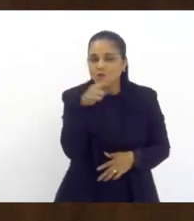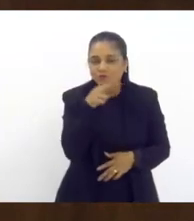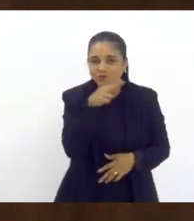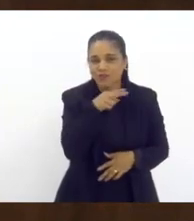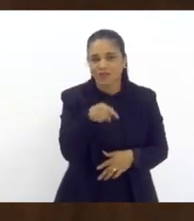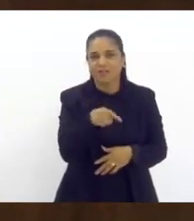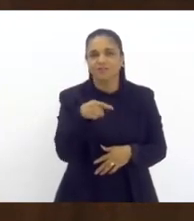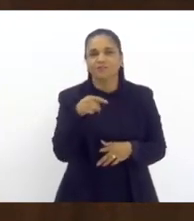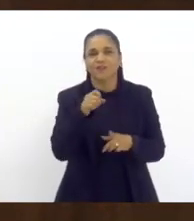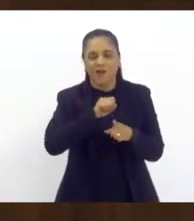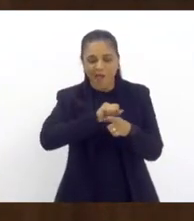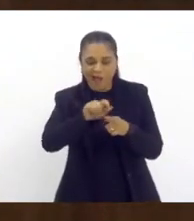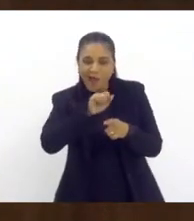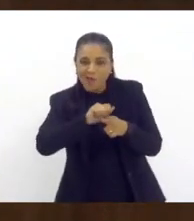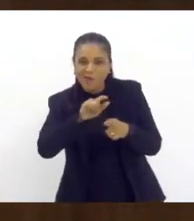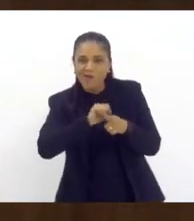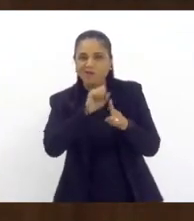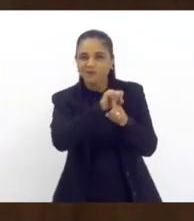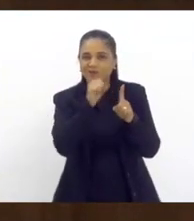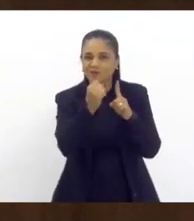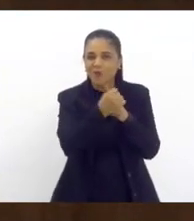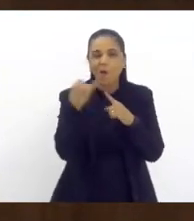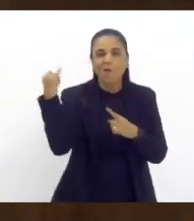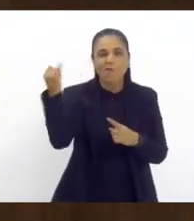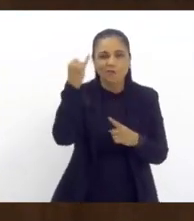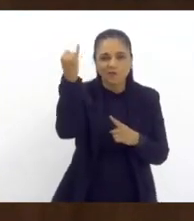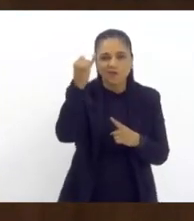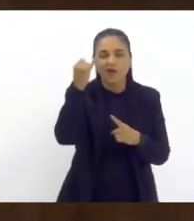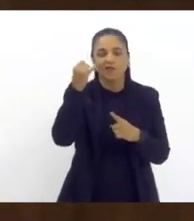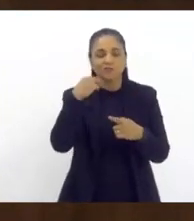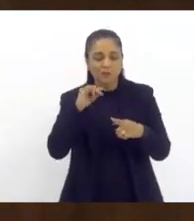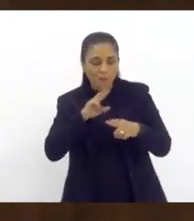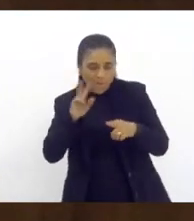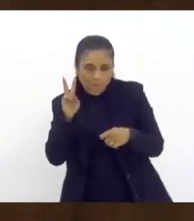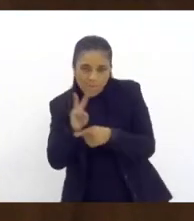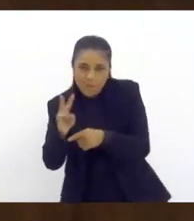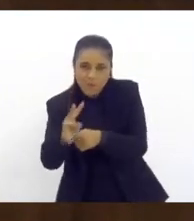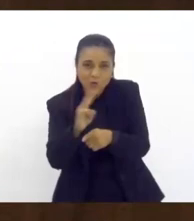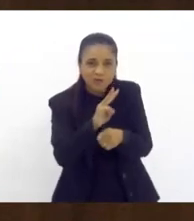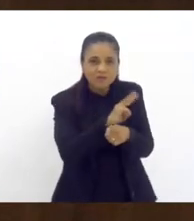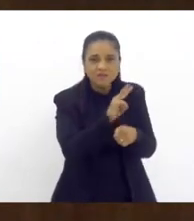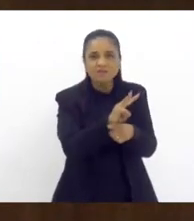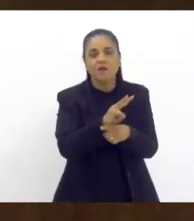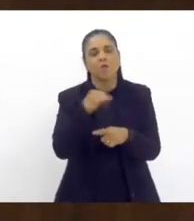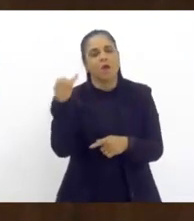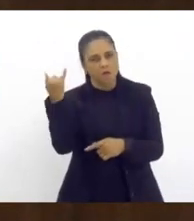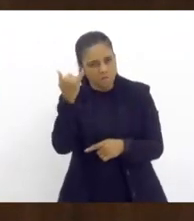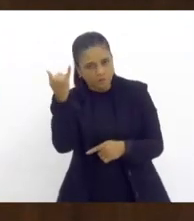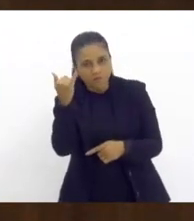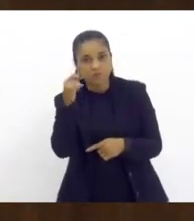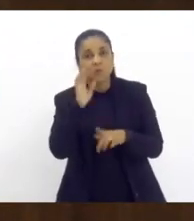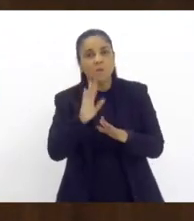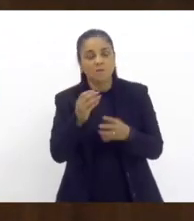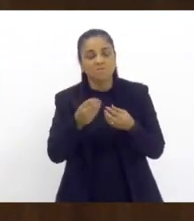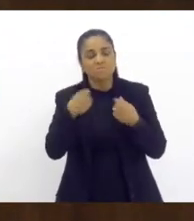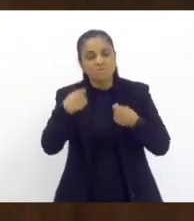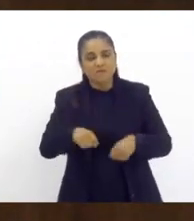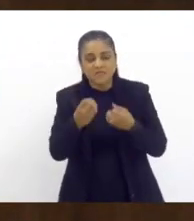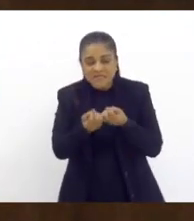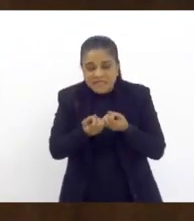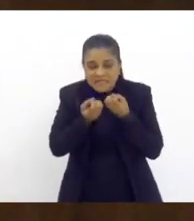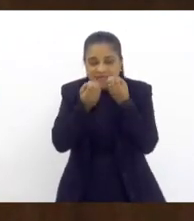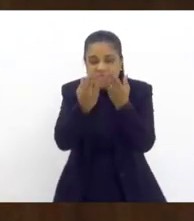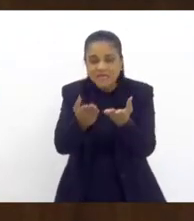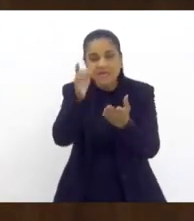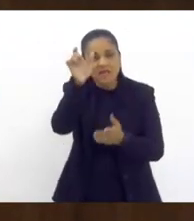importante, toda a rede de proteção importante, mas é preciso entregar para essa mulher, devolver